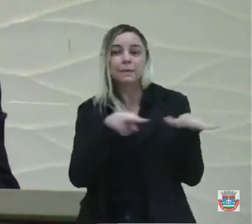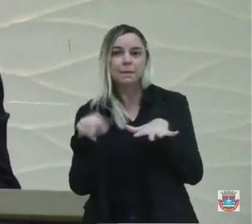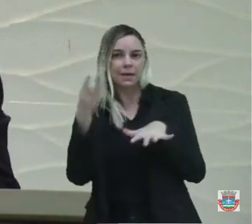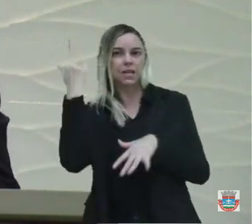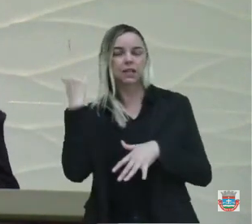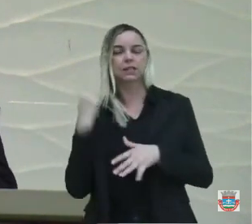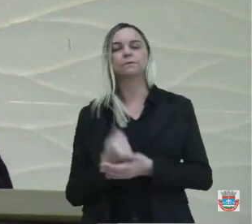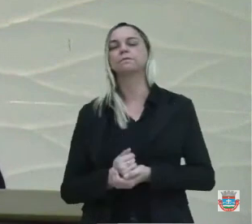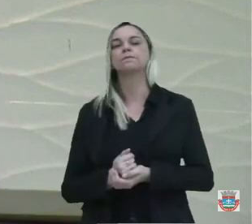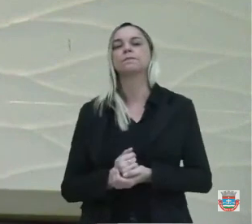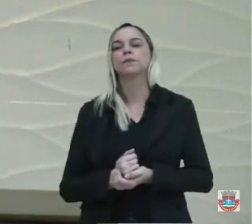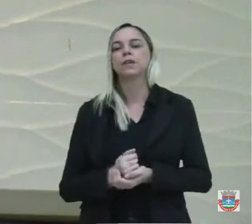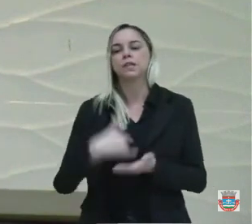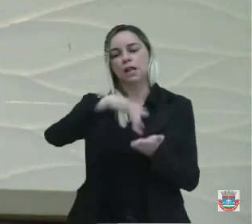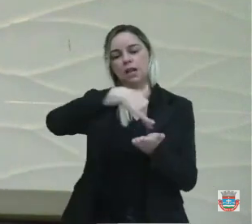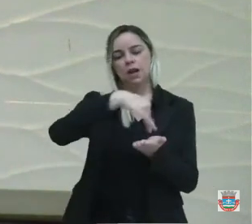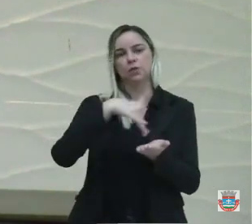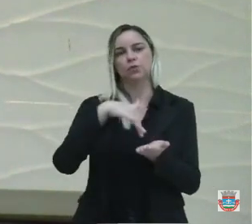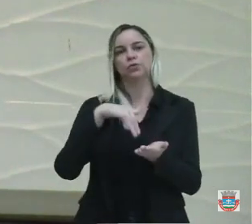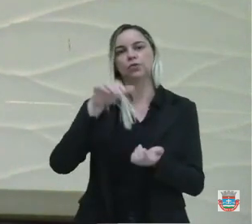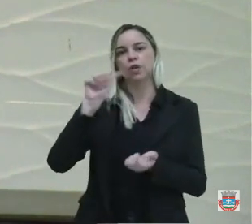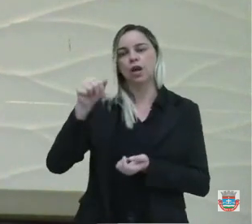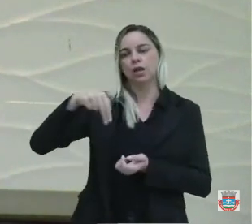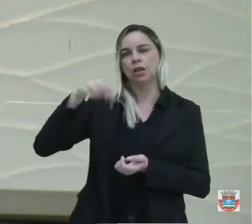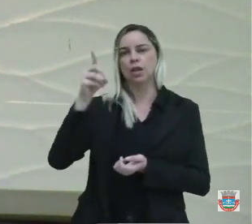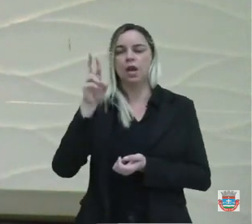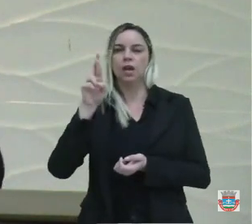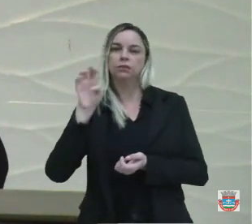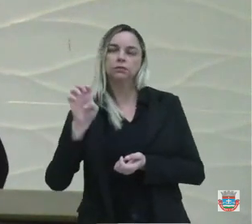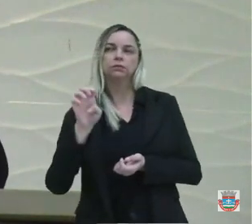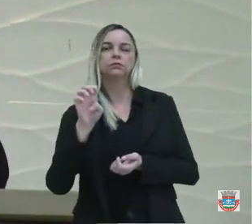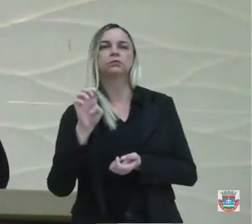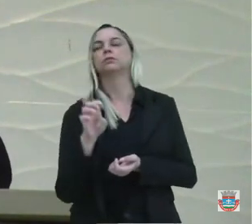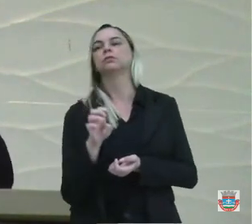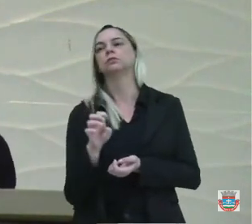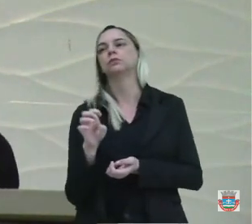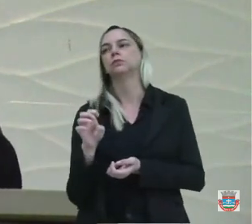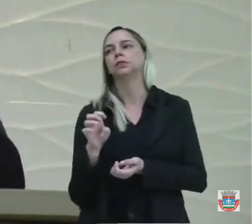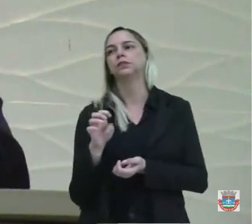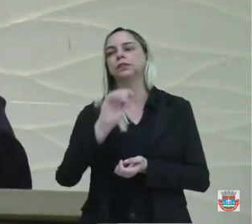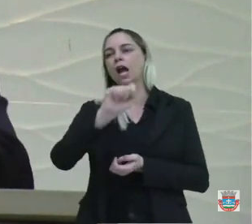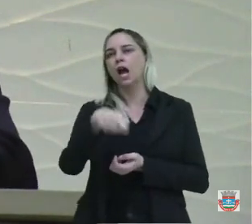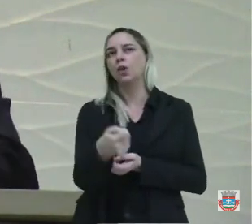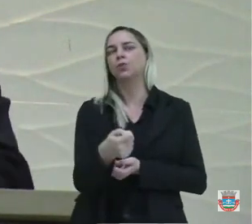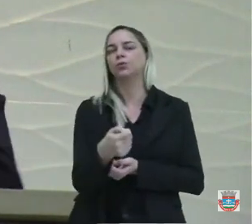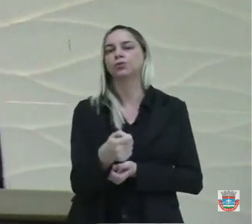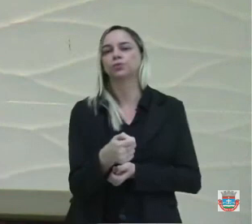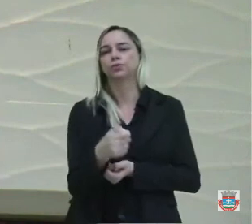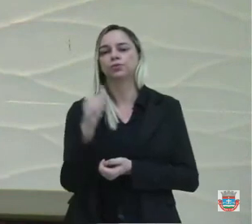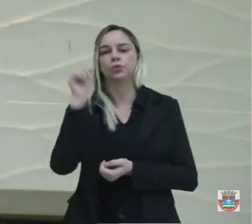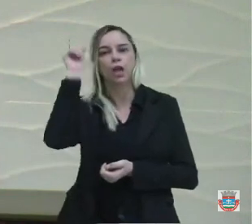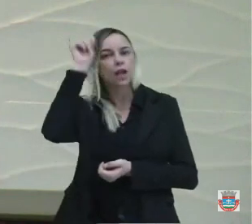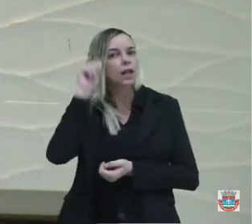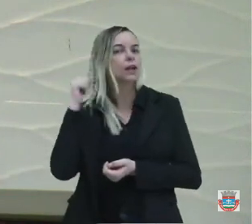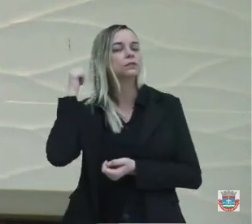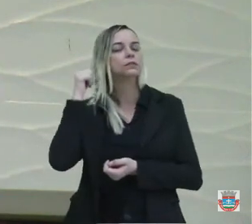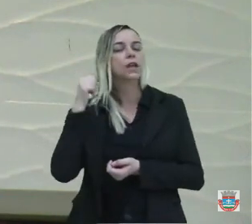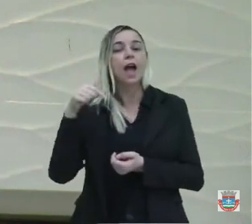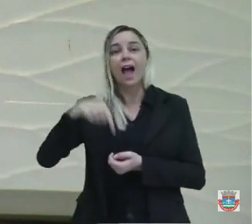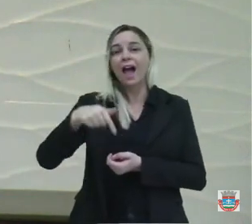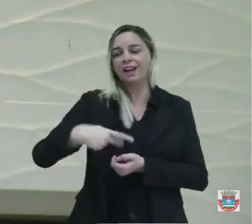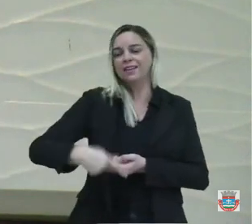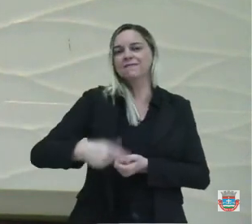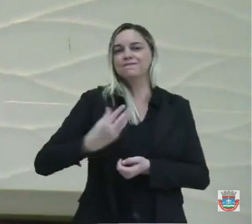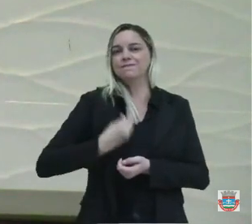secretário André Valença, de Infraestrutura do município, esteve aqui e ali